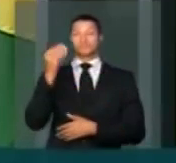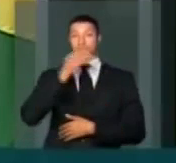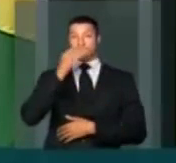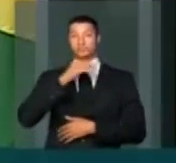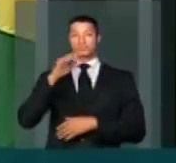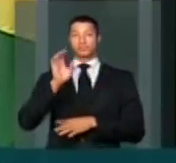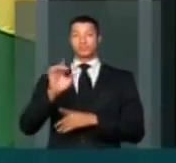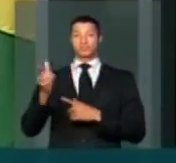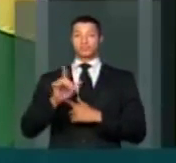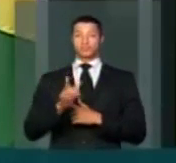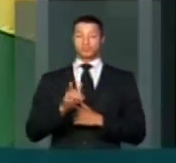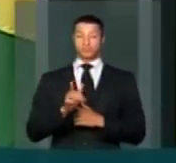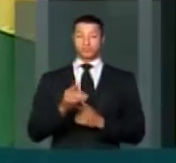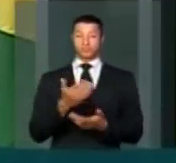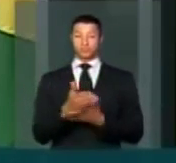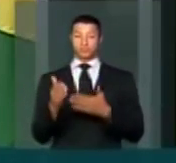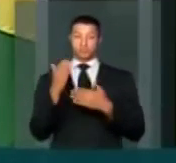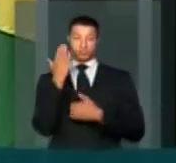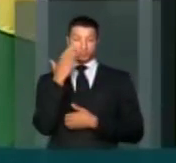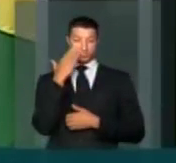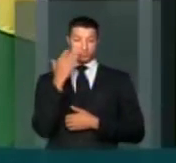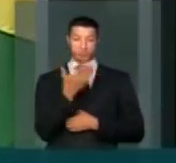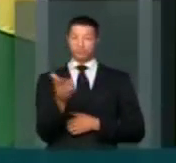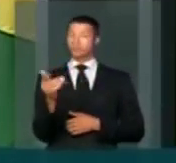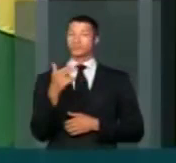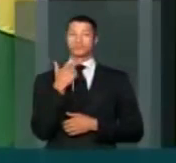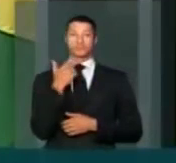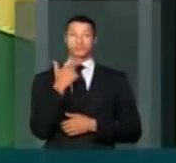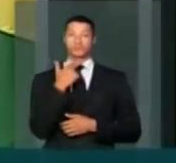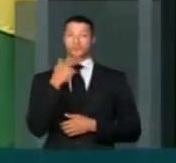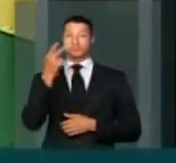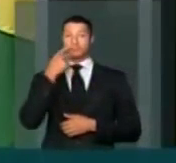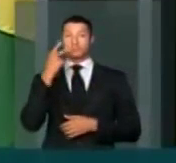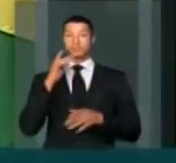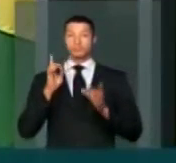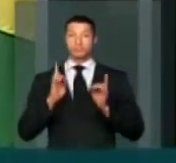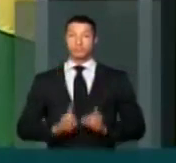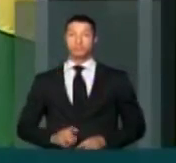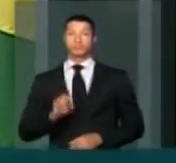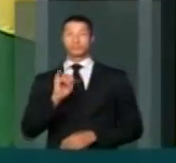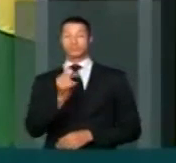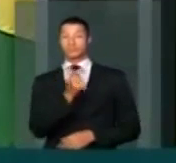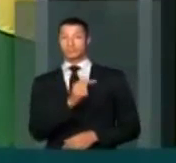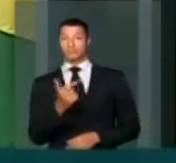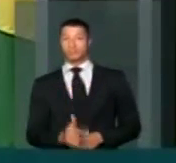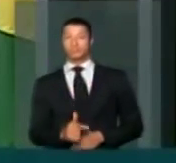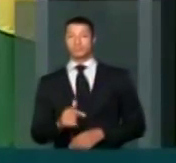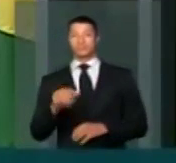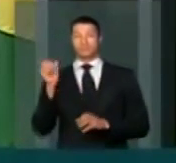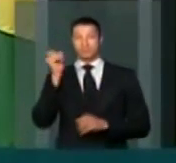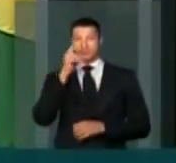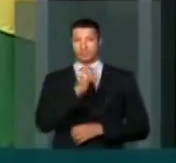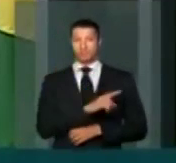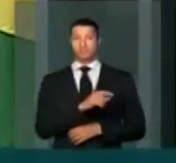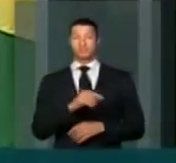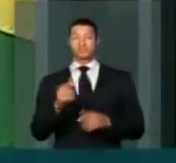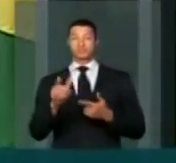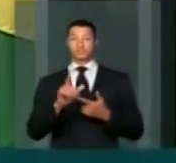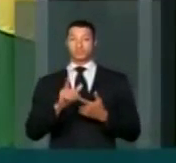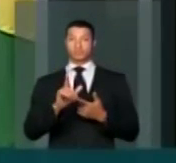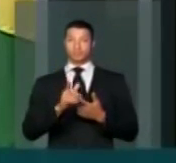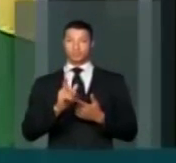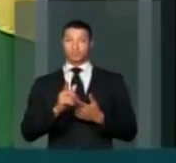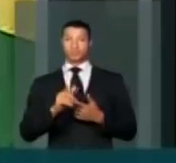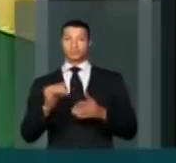poder legislativo. E sabemos todos que não se pode falar de democracia sem partidos vigorosos, sem